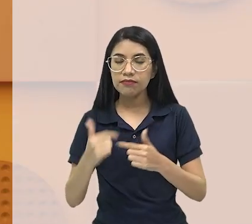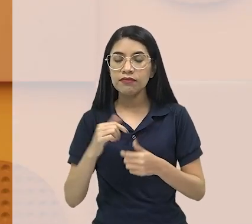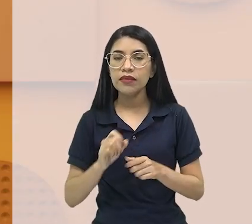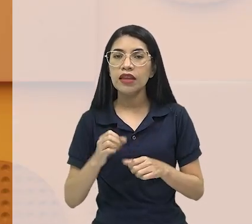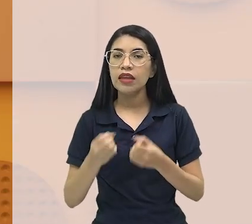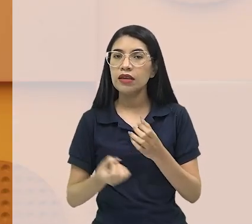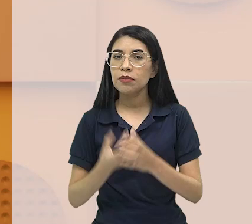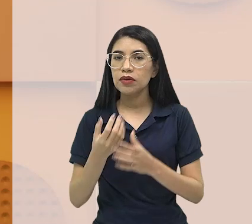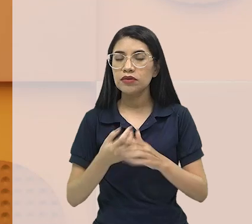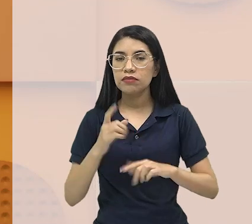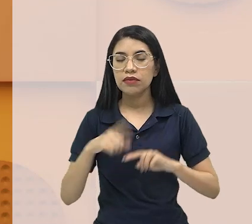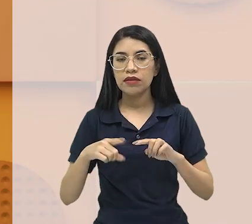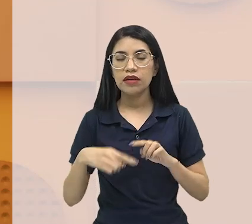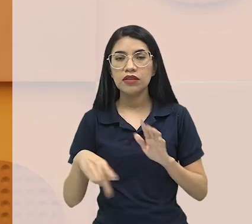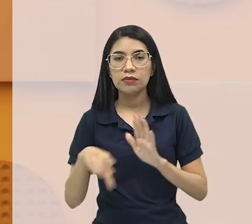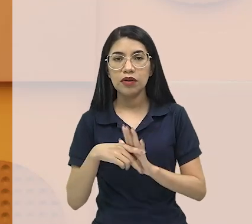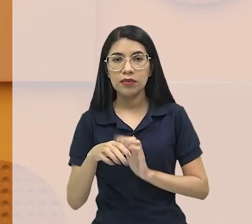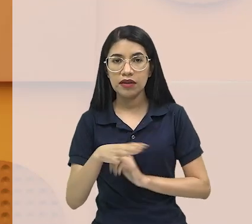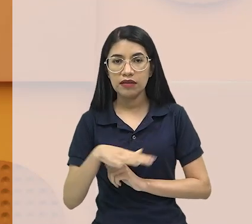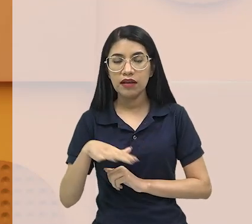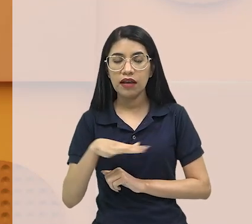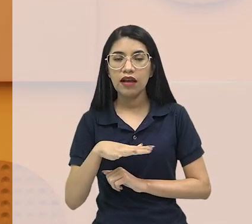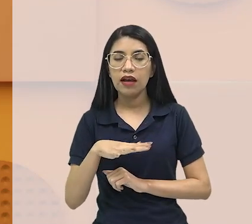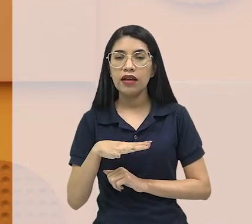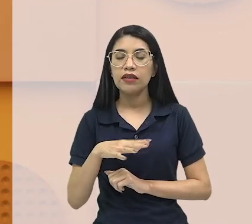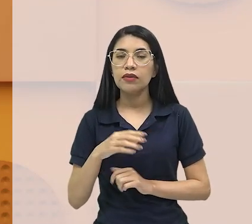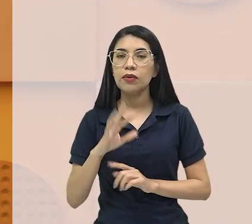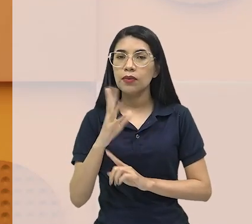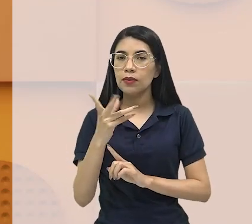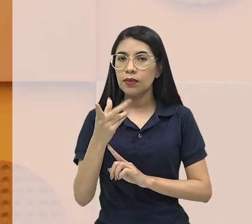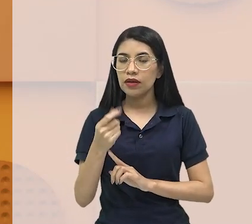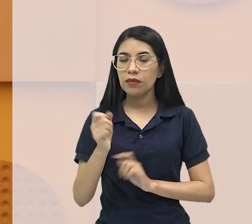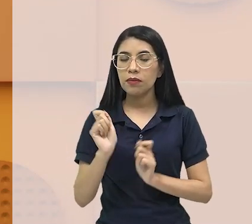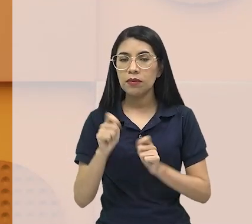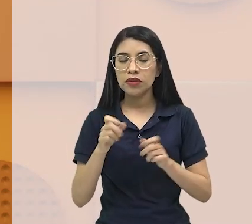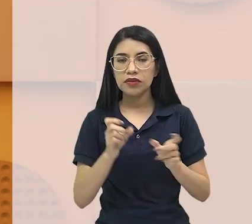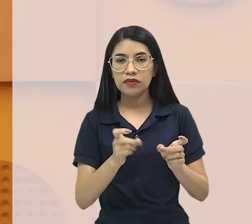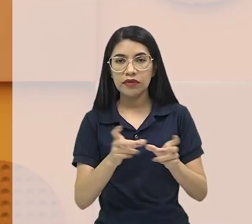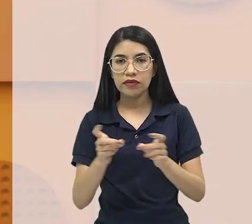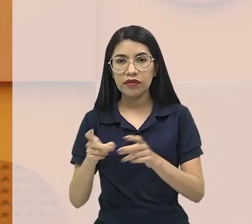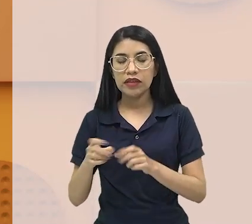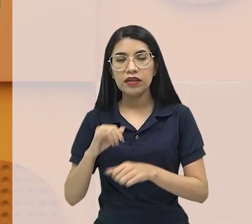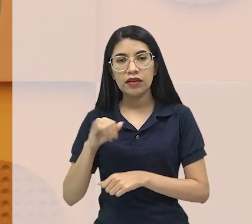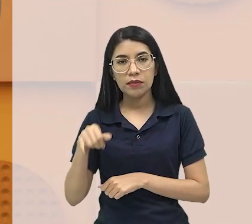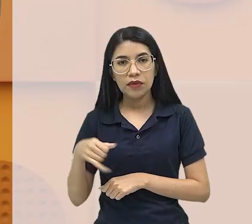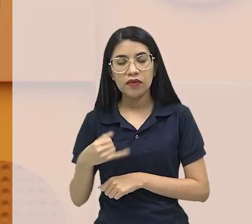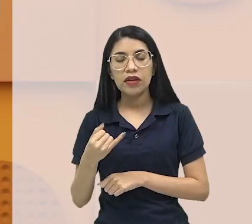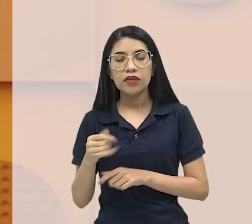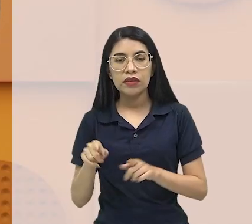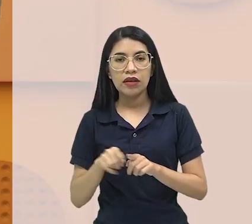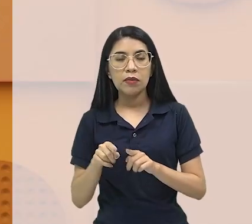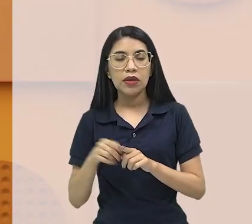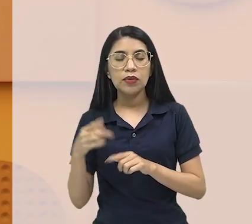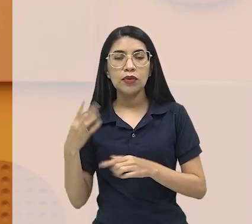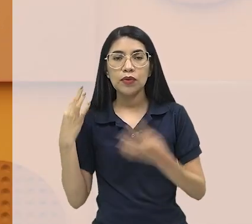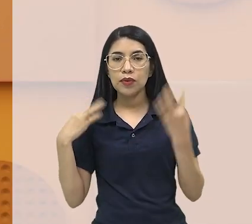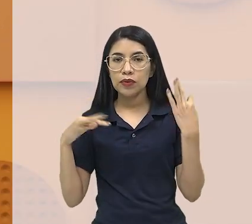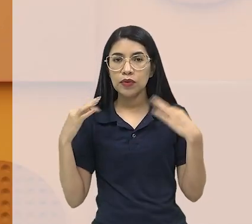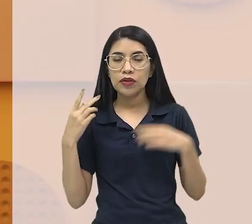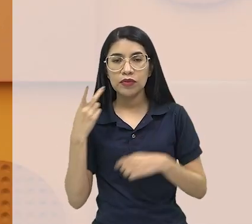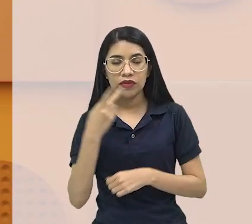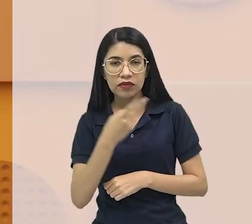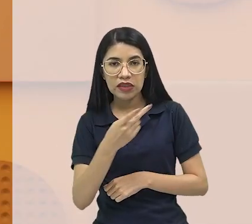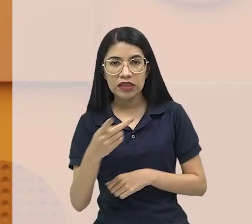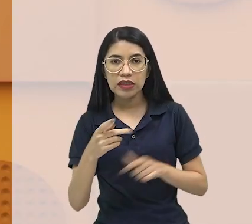produzir produtos regionais a partir desse artesanato que possam ser comercializados, aproveitando já o turismo local que vem para visitar,